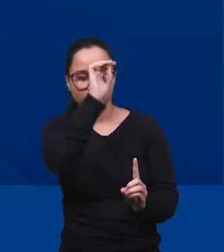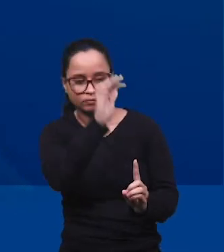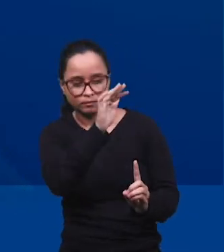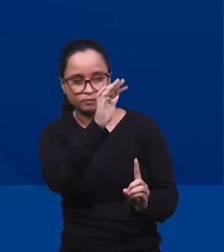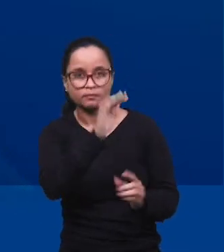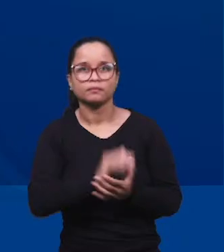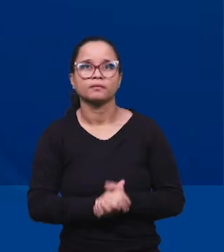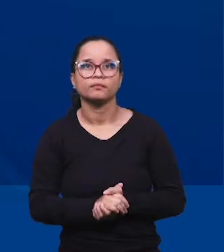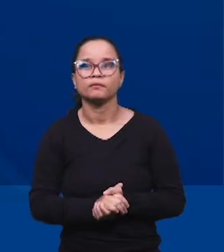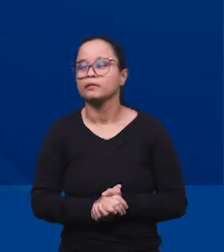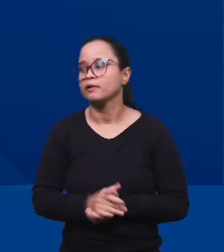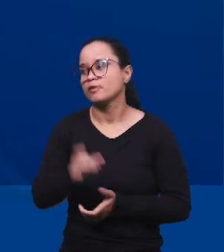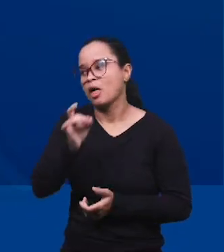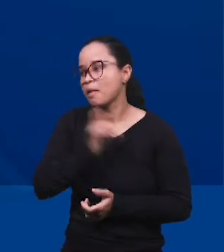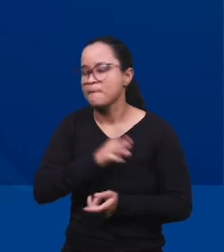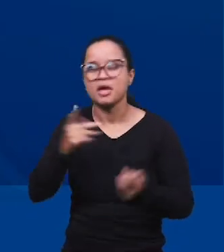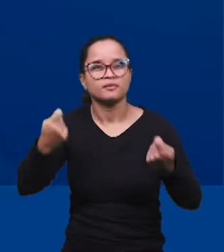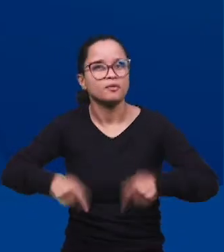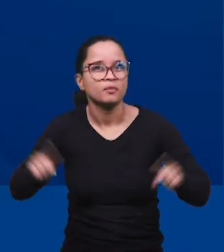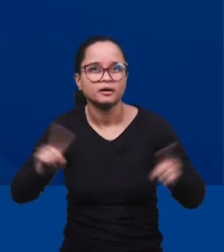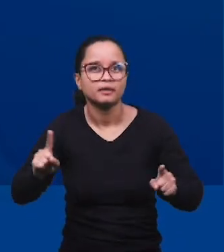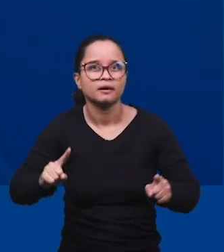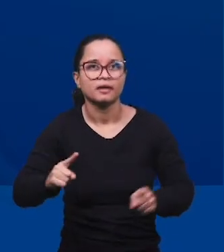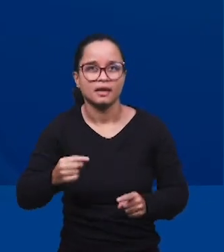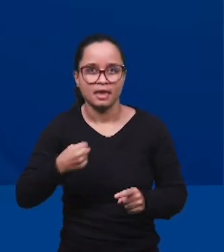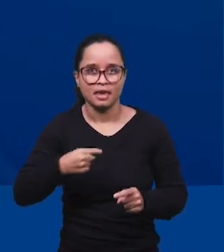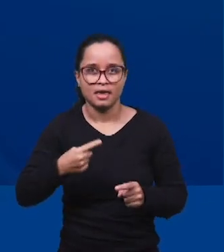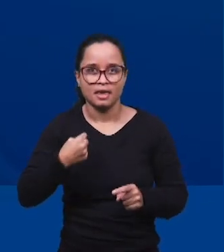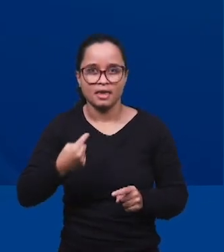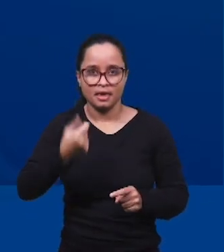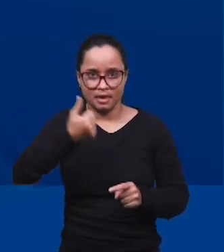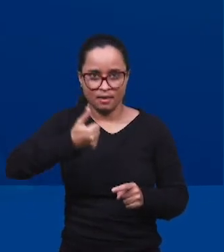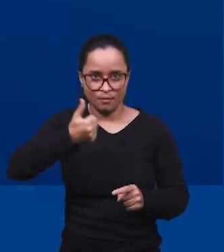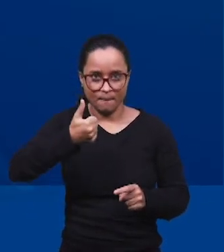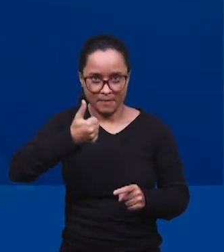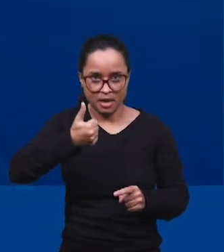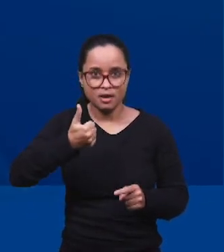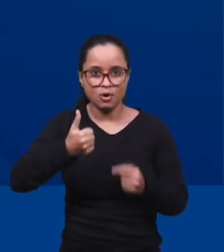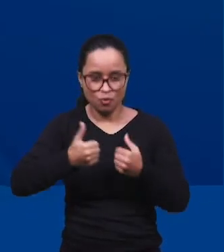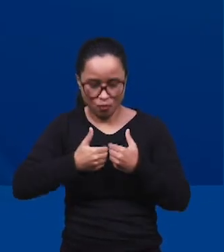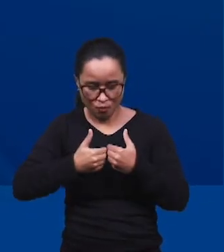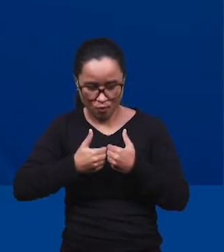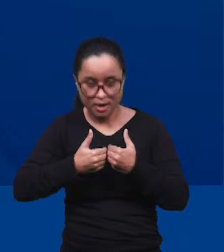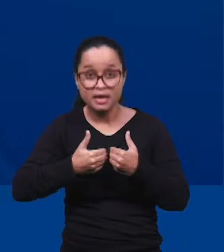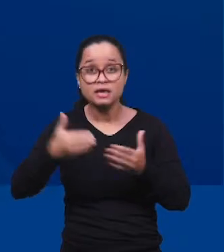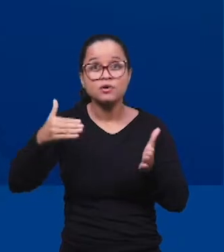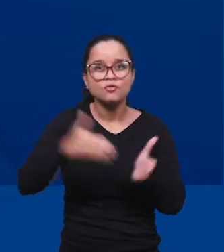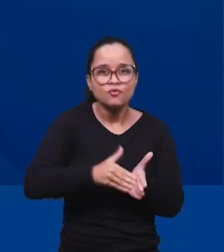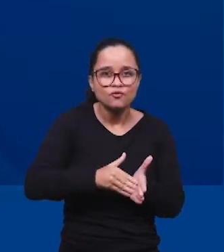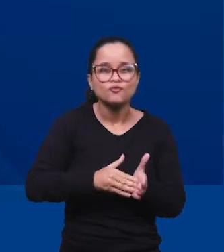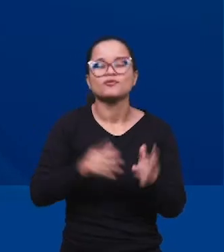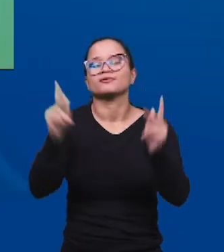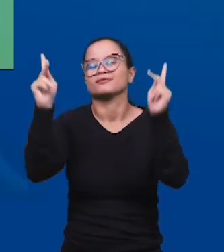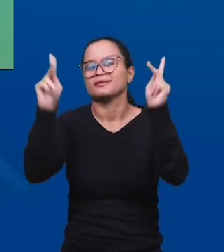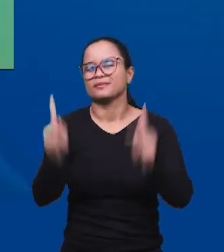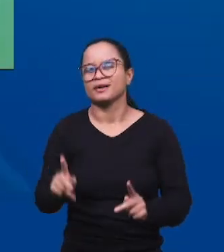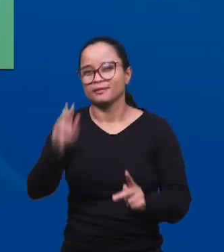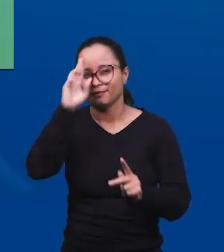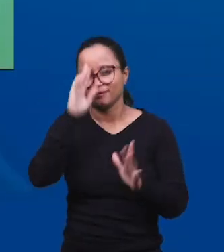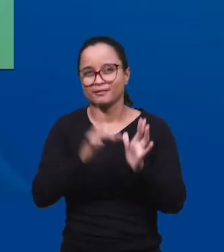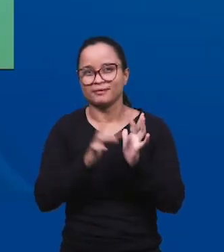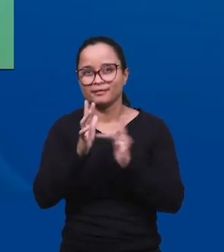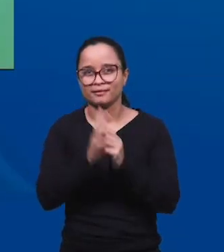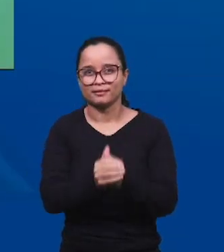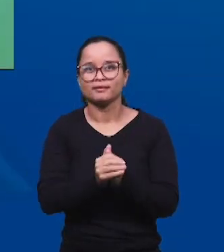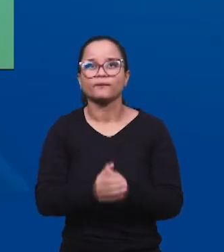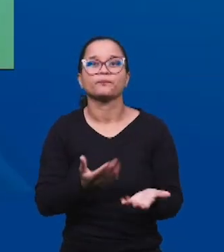direita? Não temas, eu sou o primeiro e o último. A paz do Senhor Jesus. A paz do